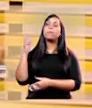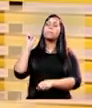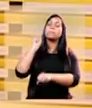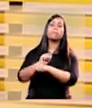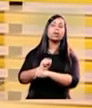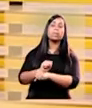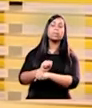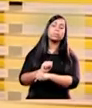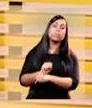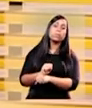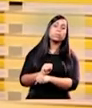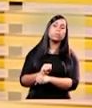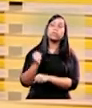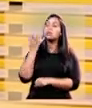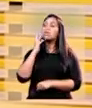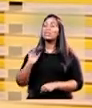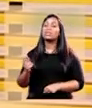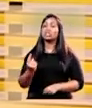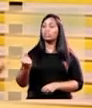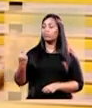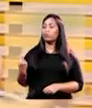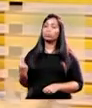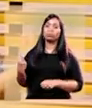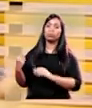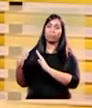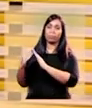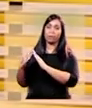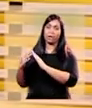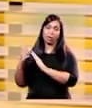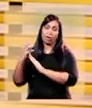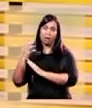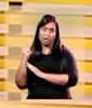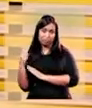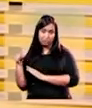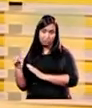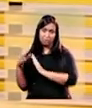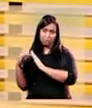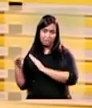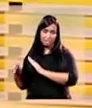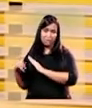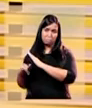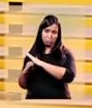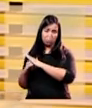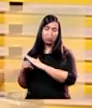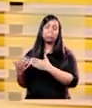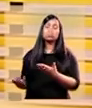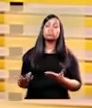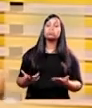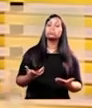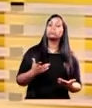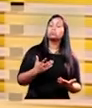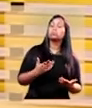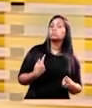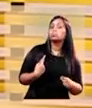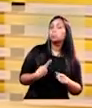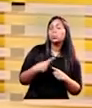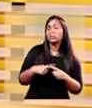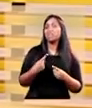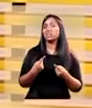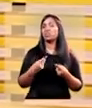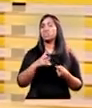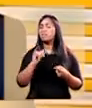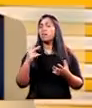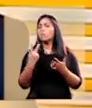foi interrompido ou foi rompido e aquela criança voltou para o acolhimento. Isso existe mesmo? Ou em que fase isso pode